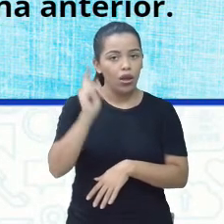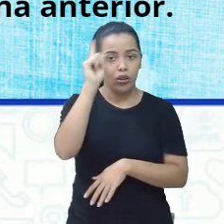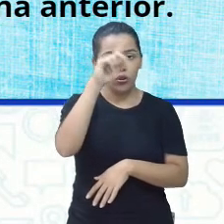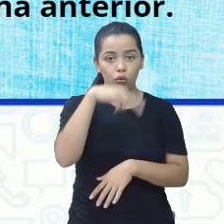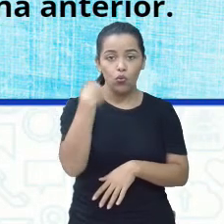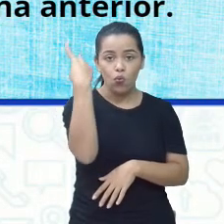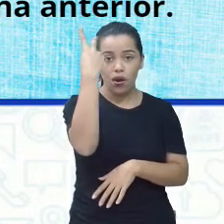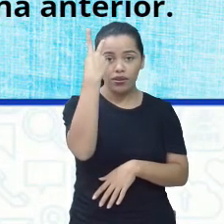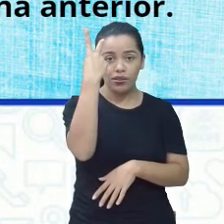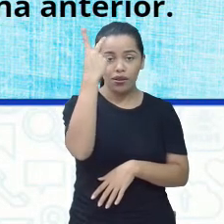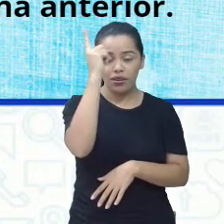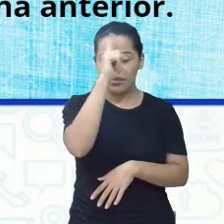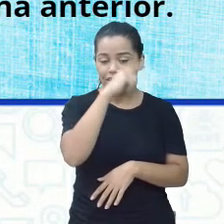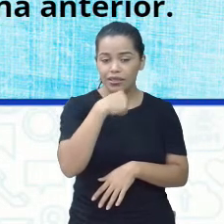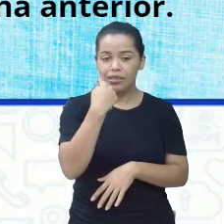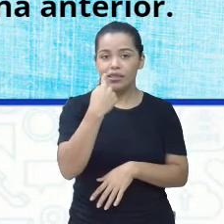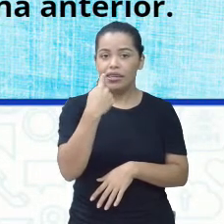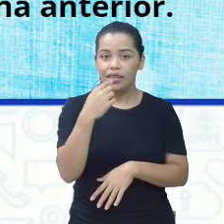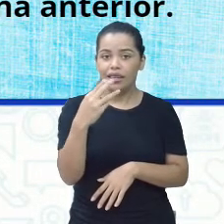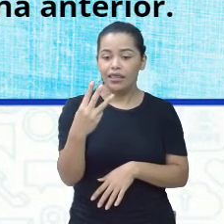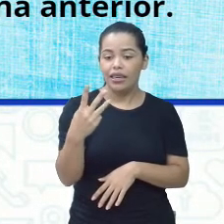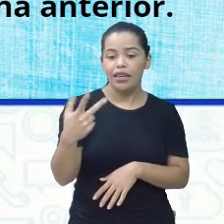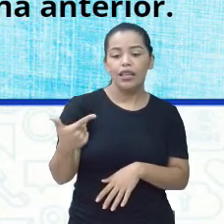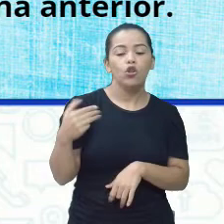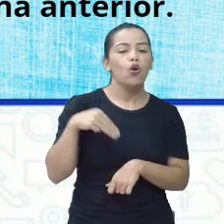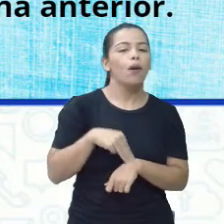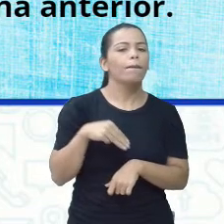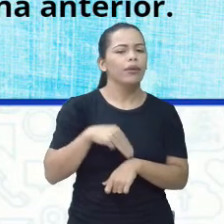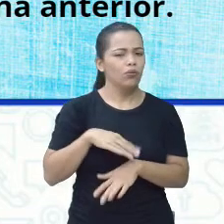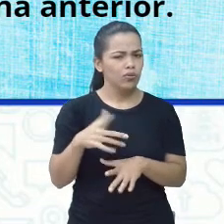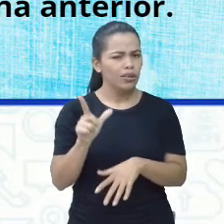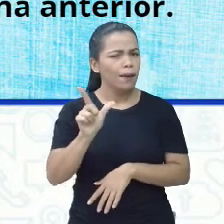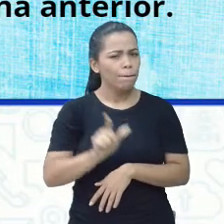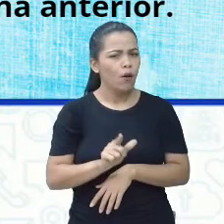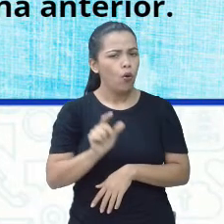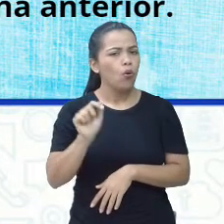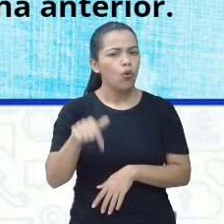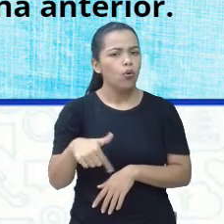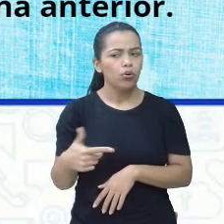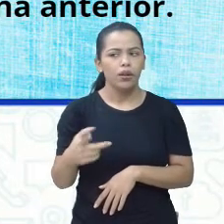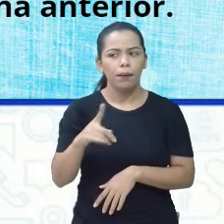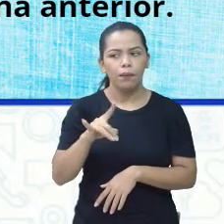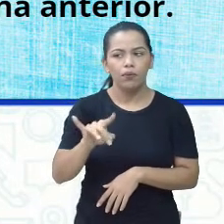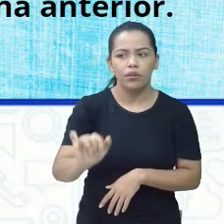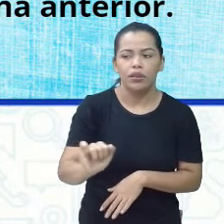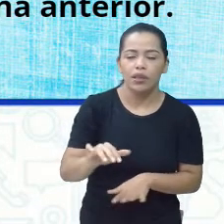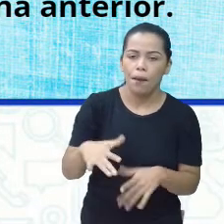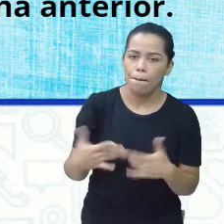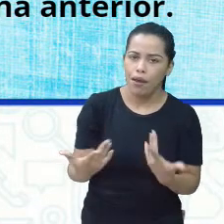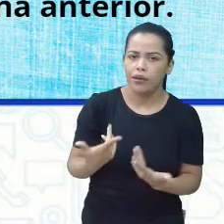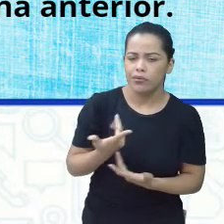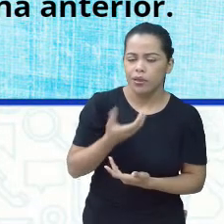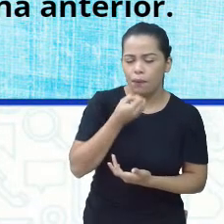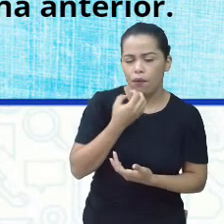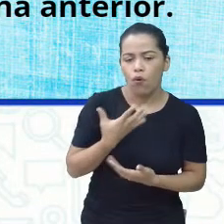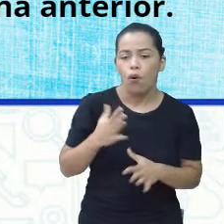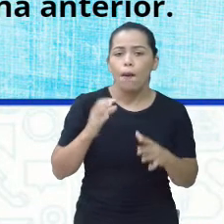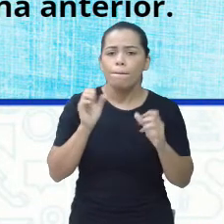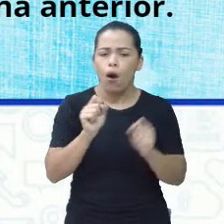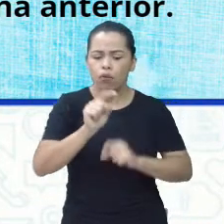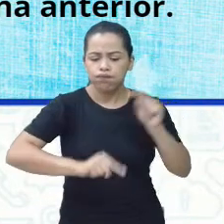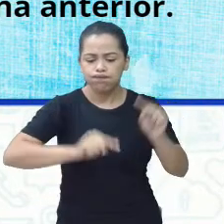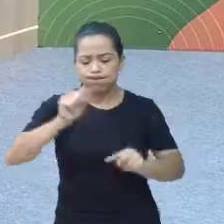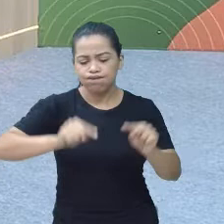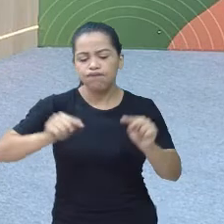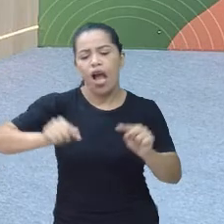32 minutos. Até que é pouco, né? Mas é o suficiente. Ou seja, pode variar por dia. Essa é